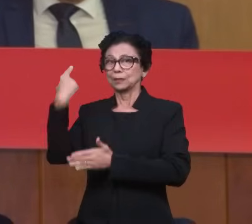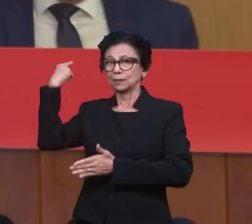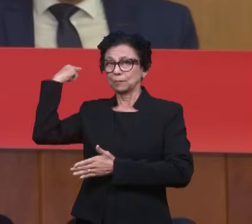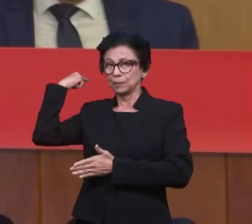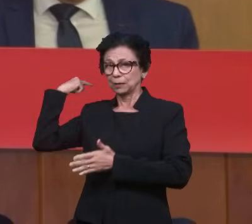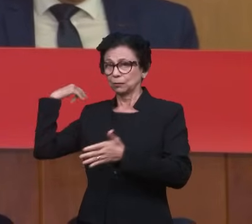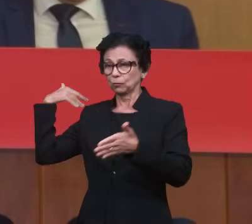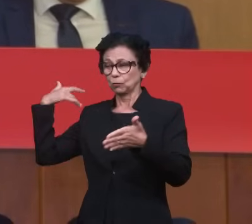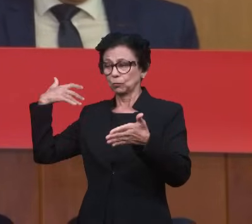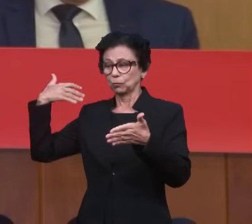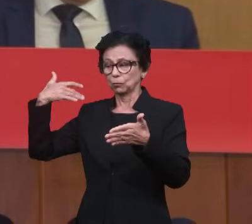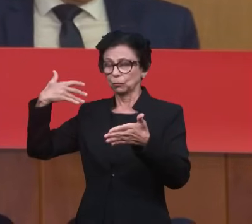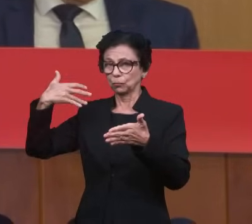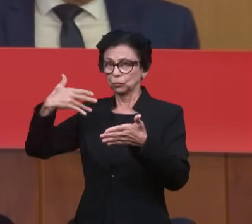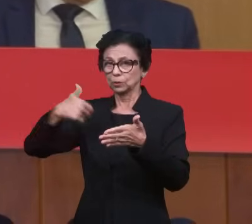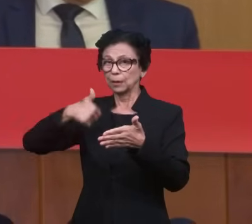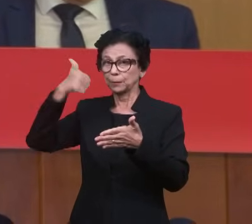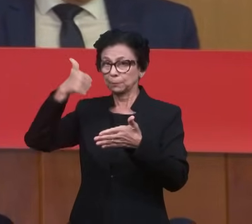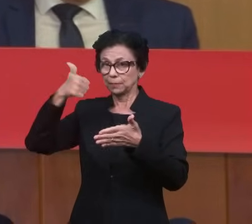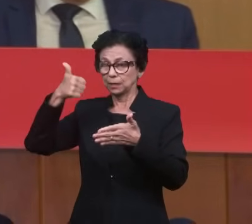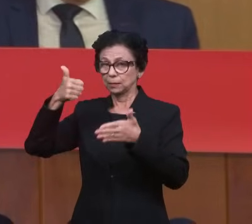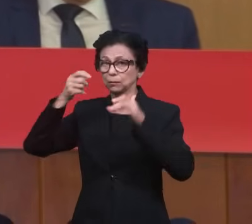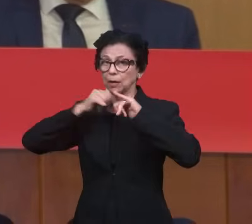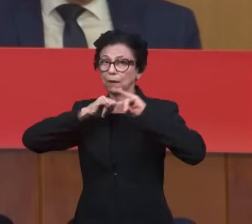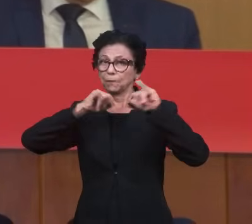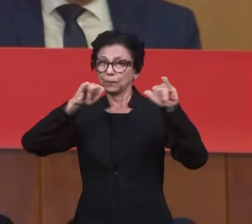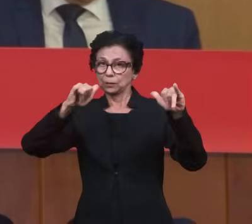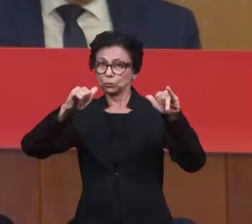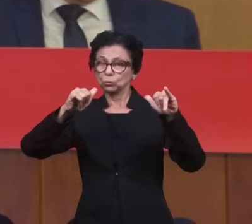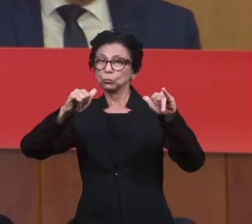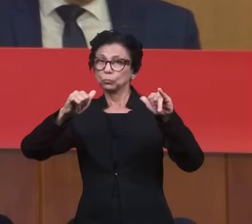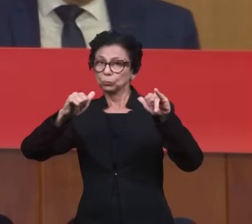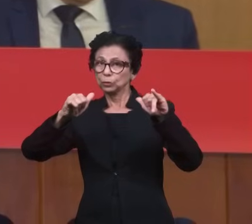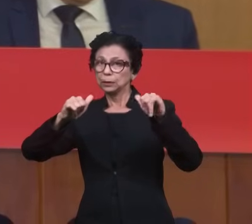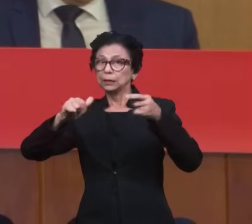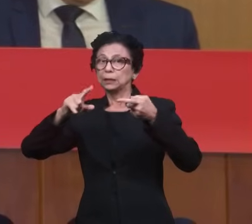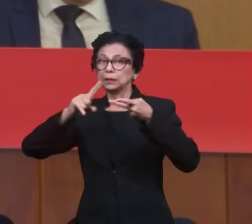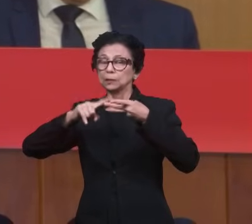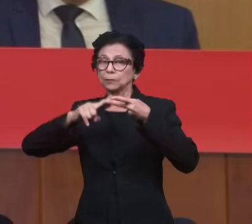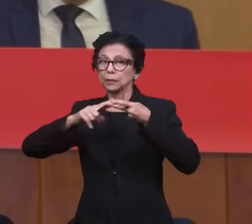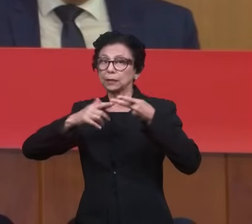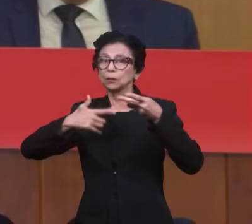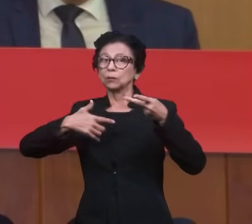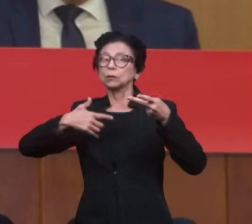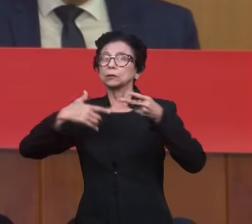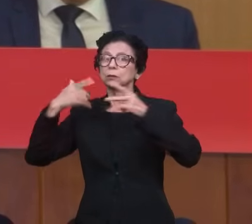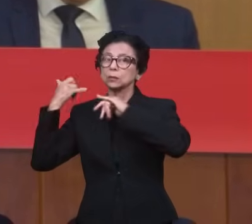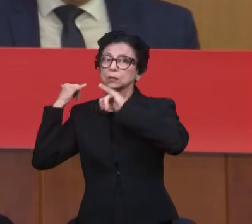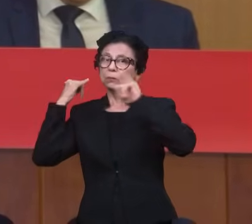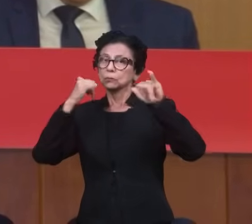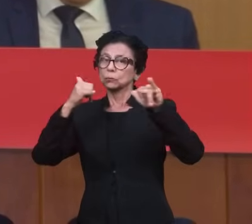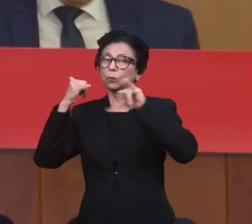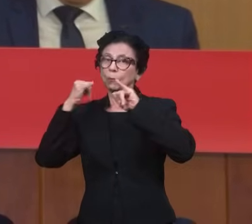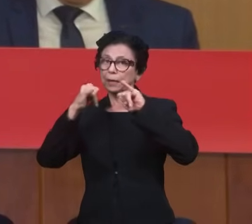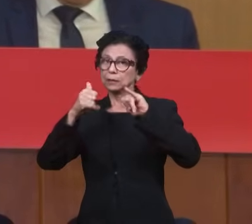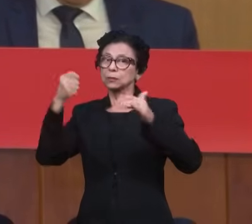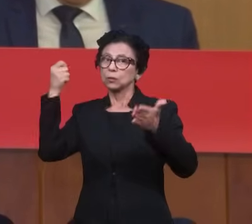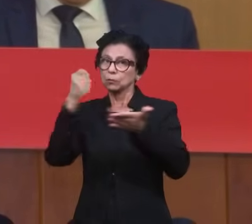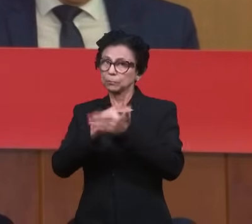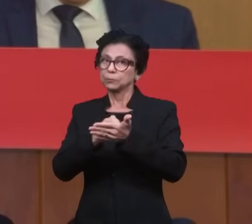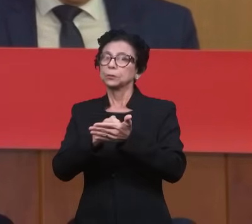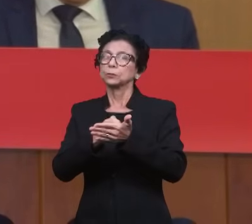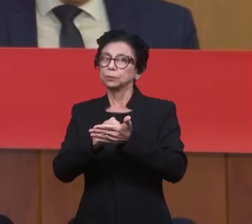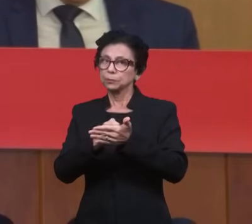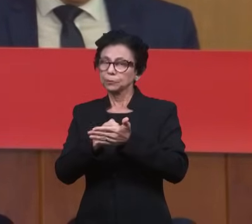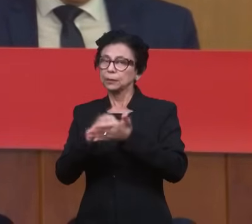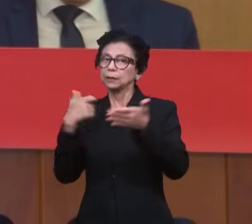continuaram, e agora a segunda trombeta também já tocou. Então nós vamos ver um vídeo de poluição, para os